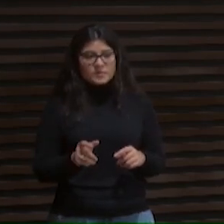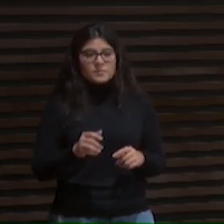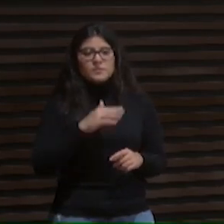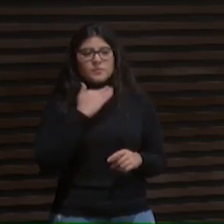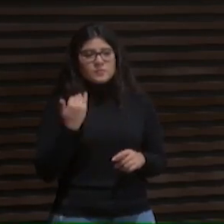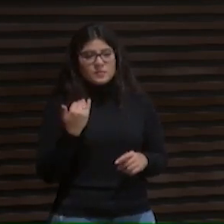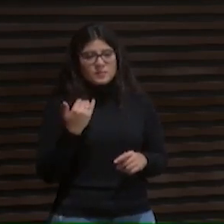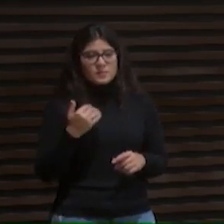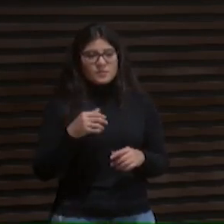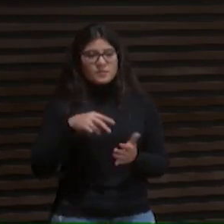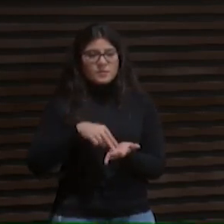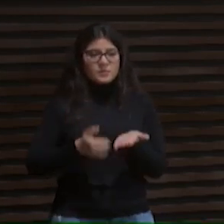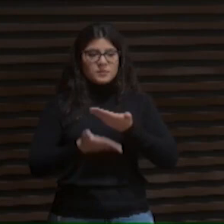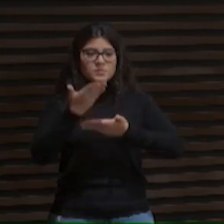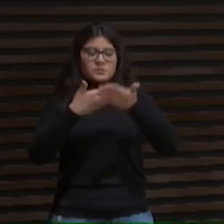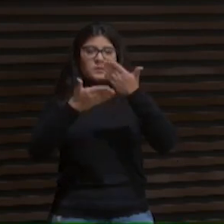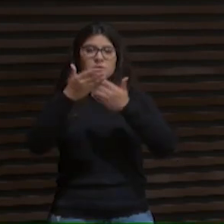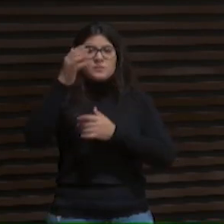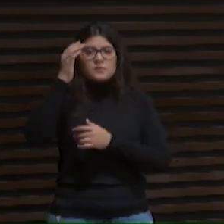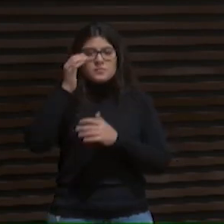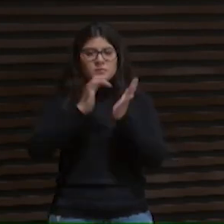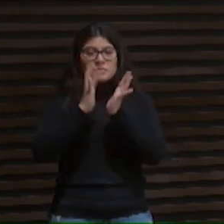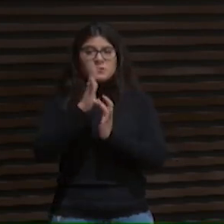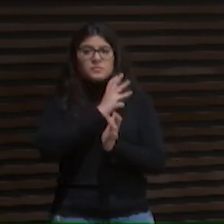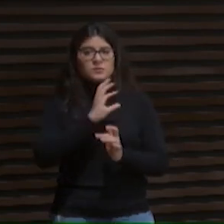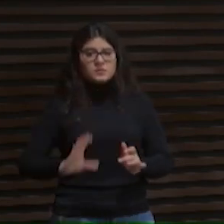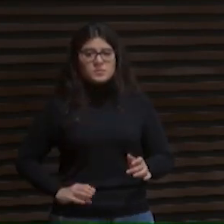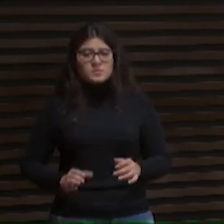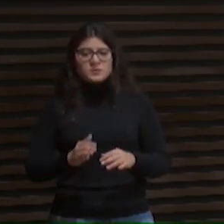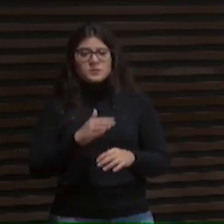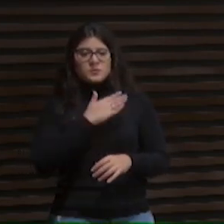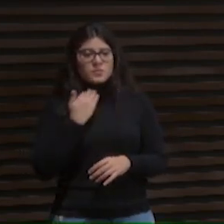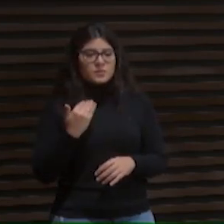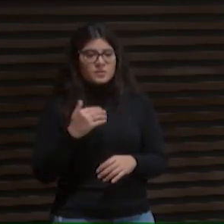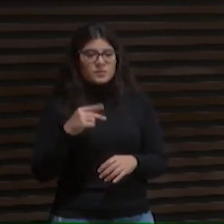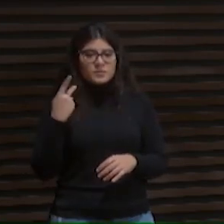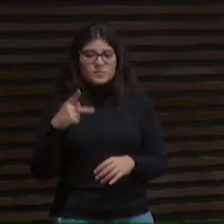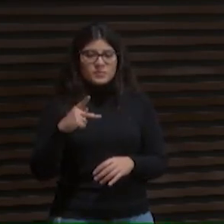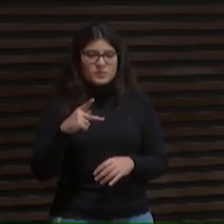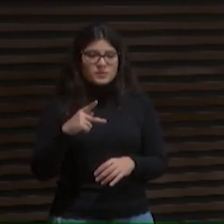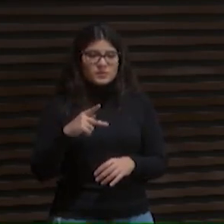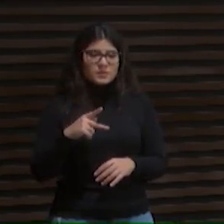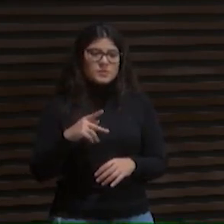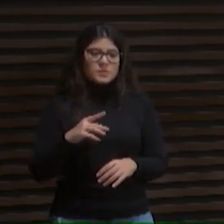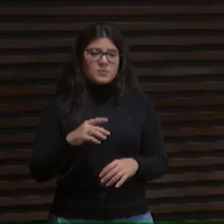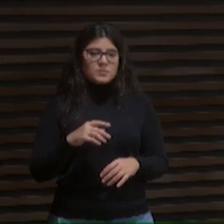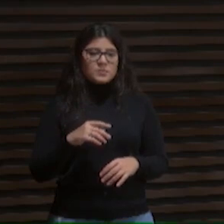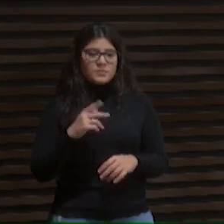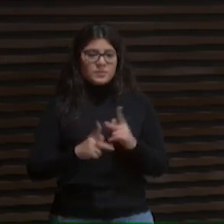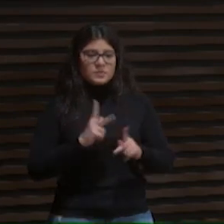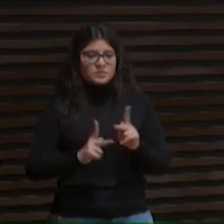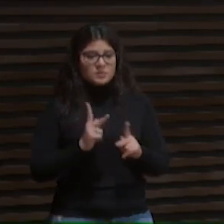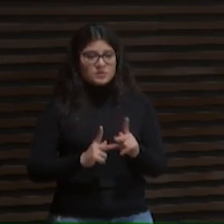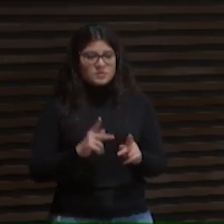ressuscitou. Jesus Cristo morreu pelos seus para que os seus vivam